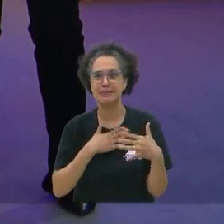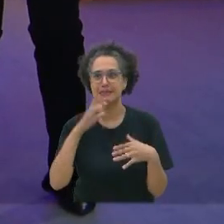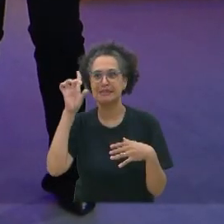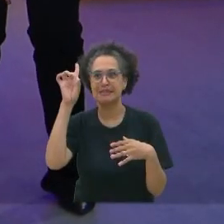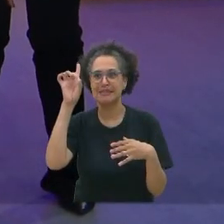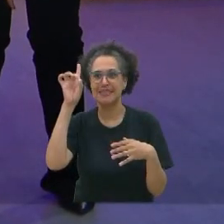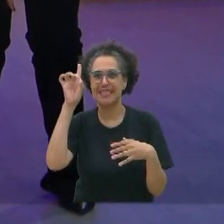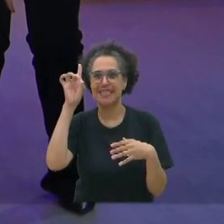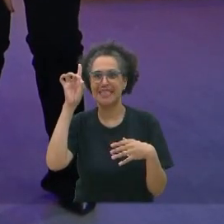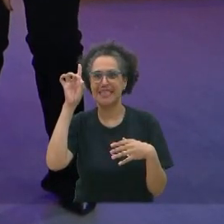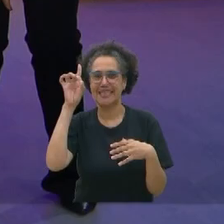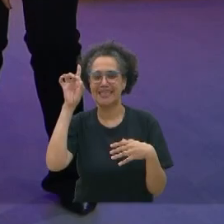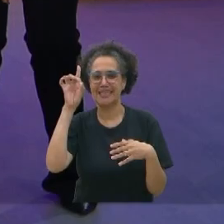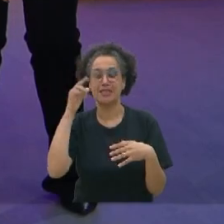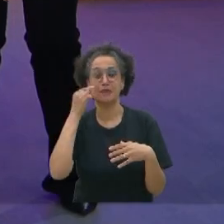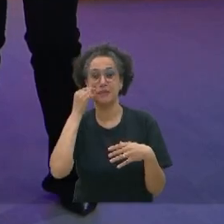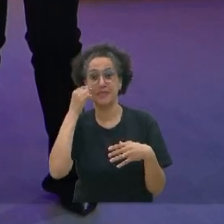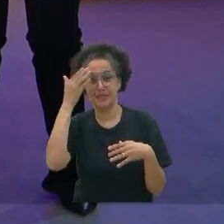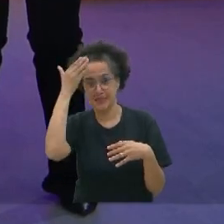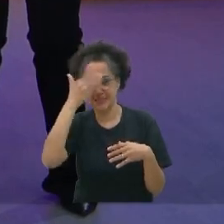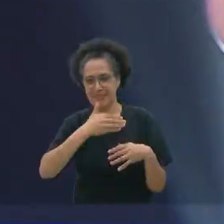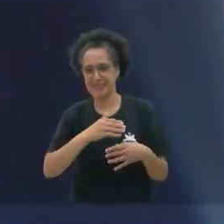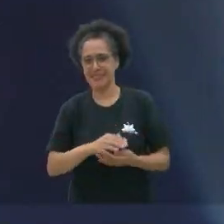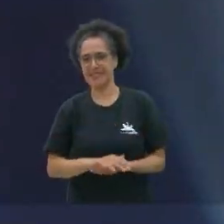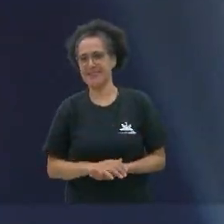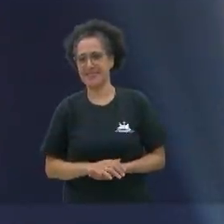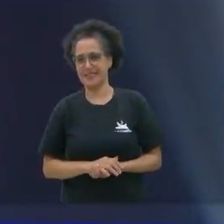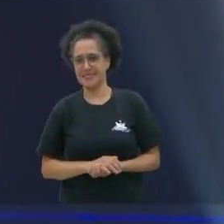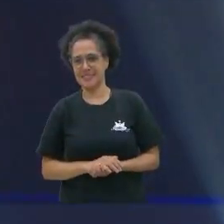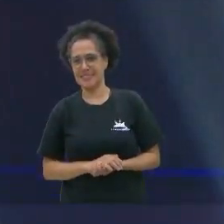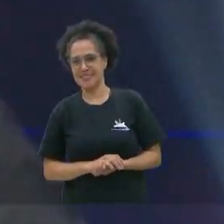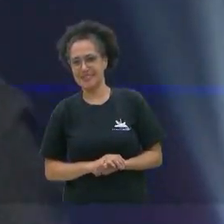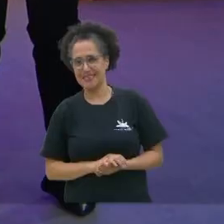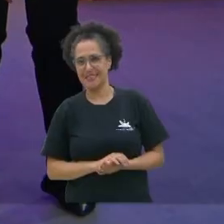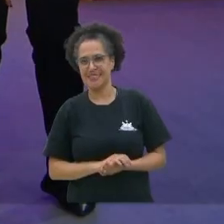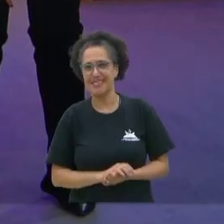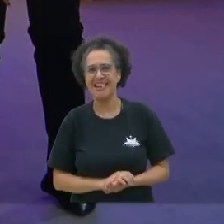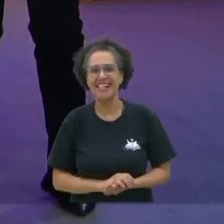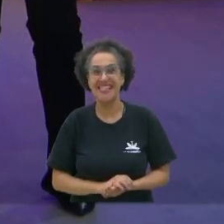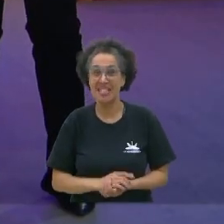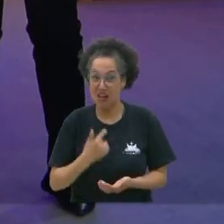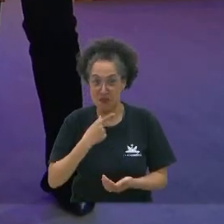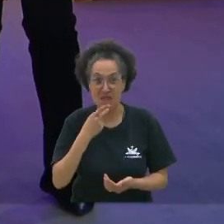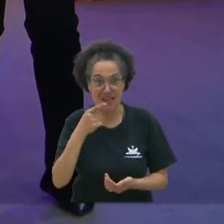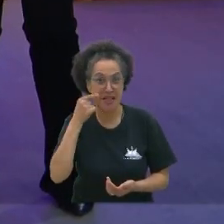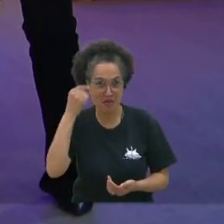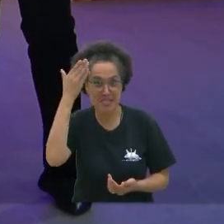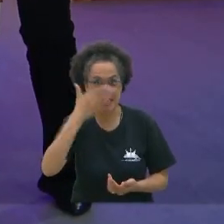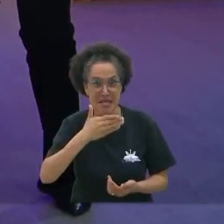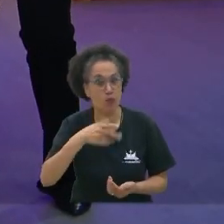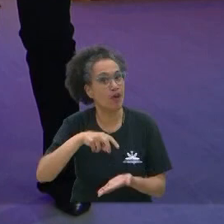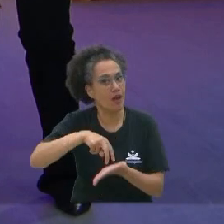costas. Vou contar meu testemunho. O ano era 1900. Não, não, não, não.